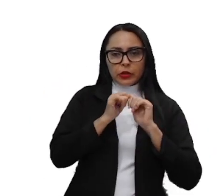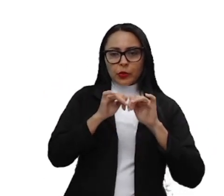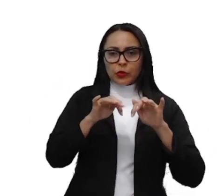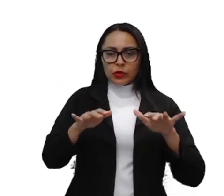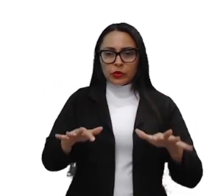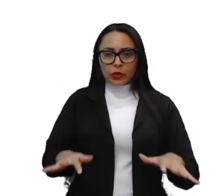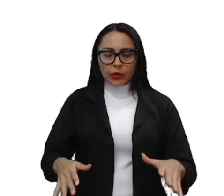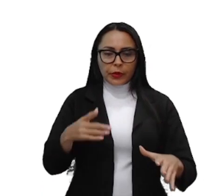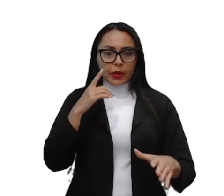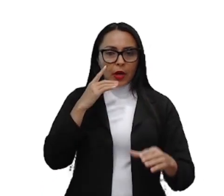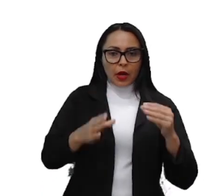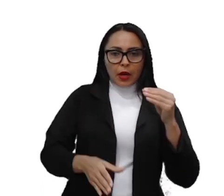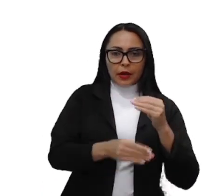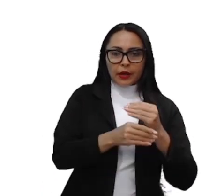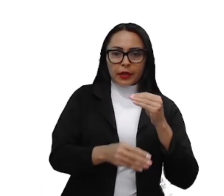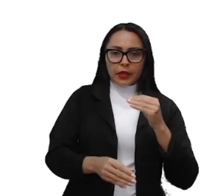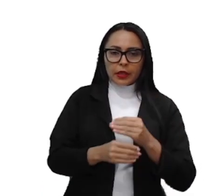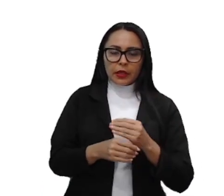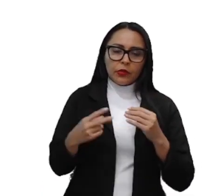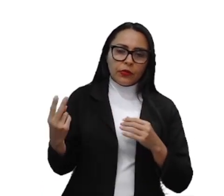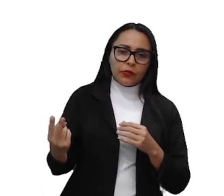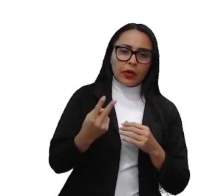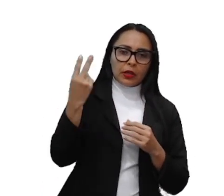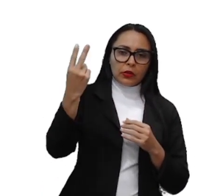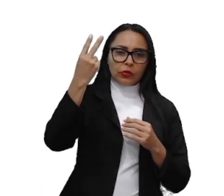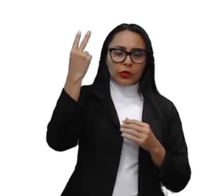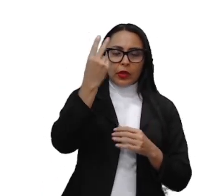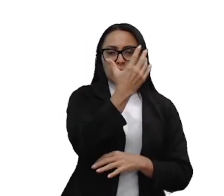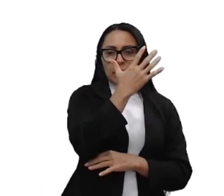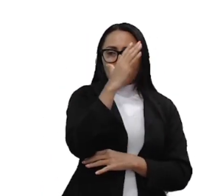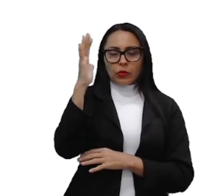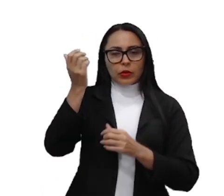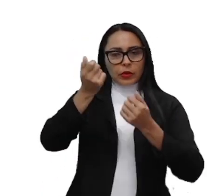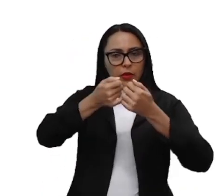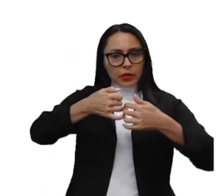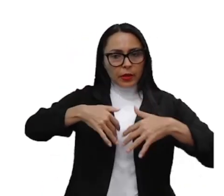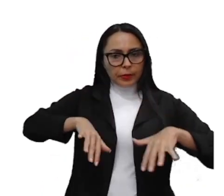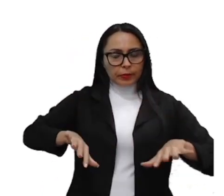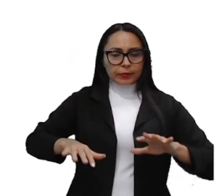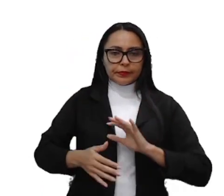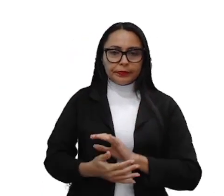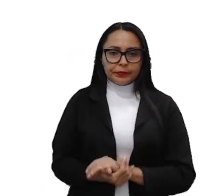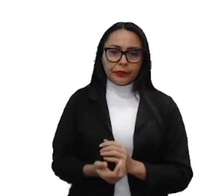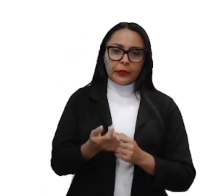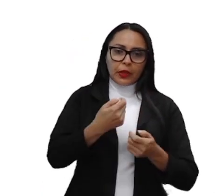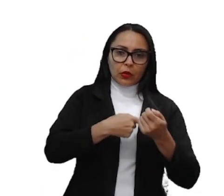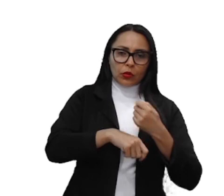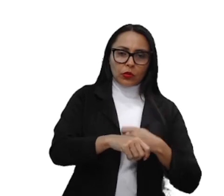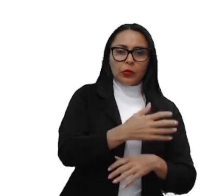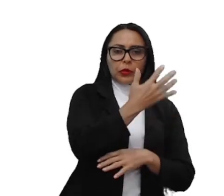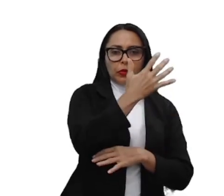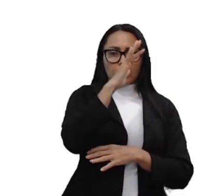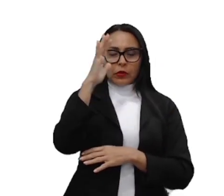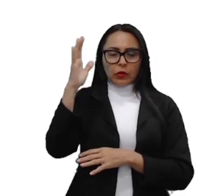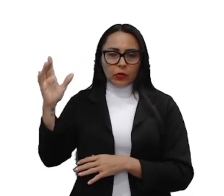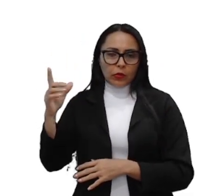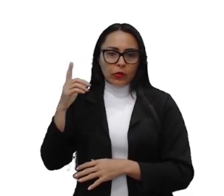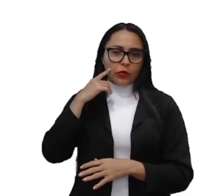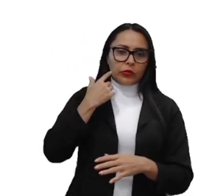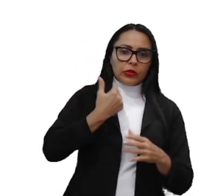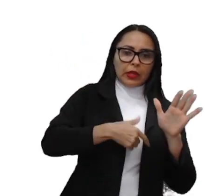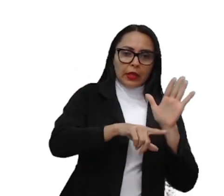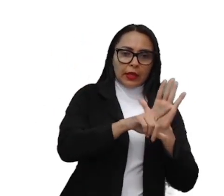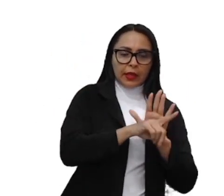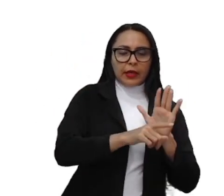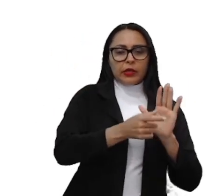reversos, agregando-lhes valor de diversas naturezas, tais quais valor econômico, valor ecológico, valor